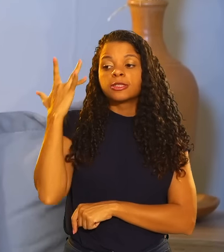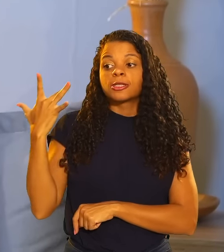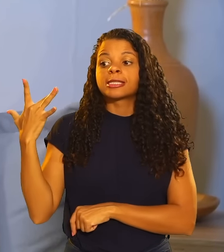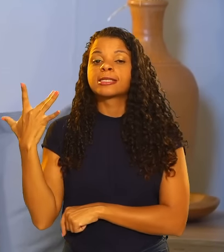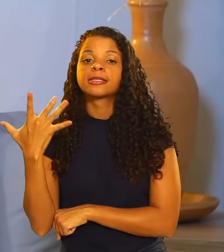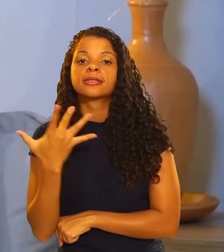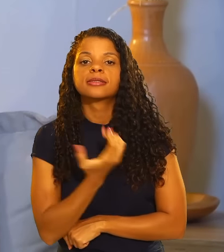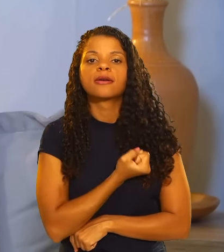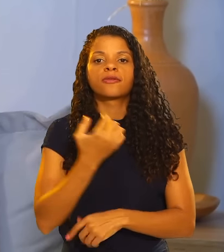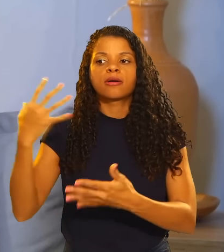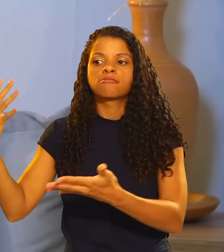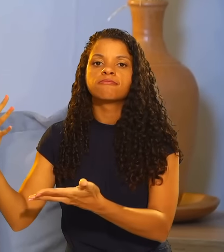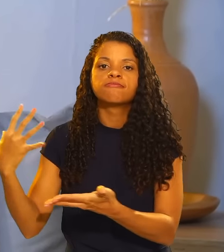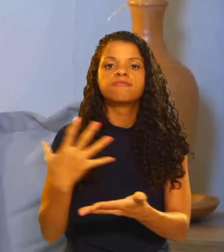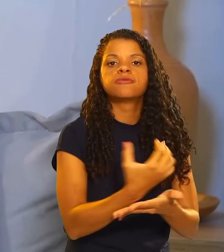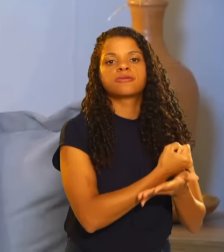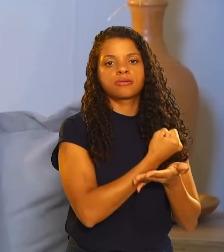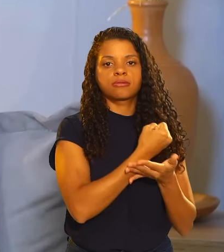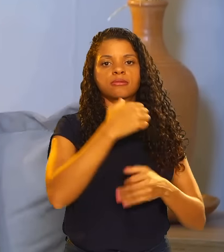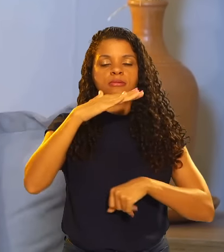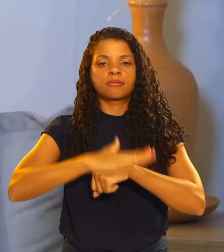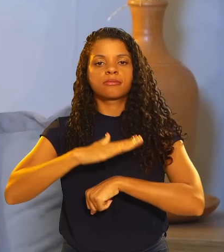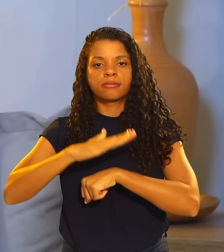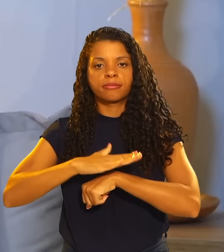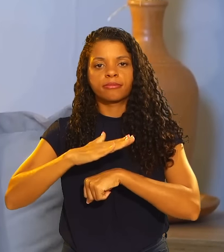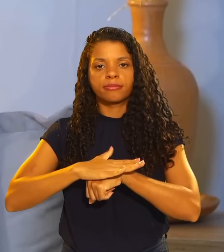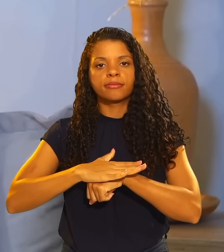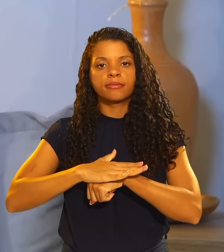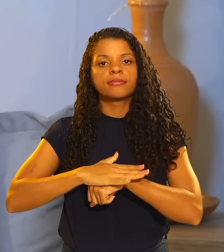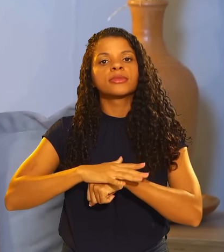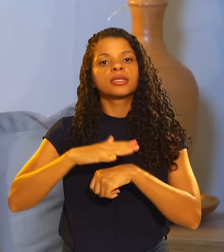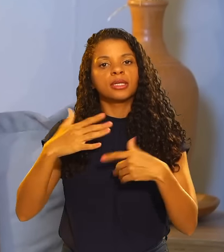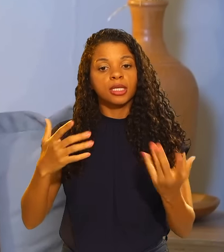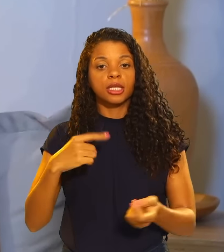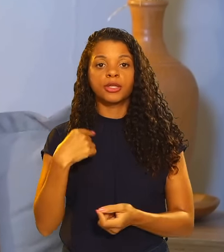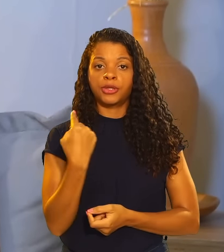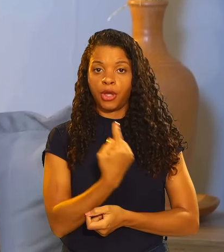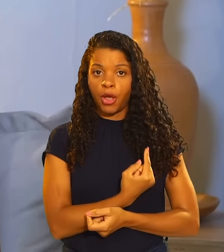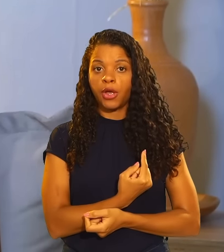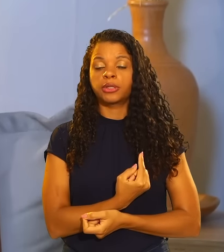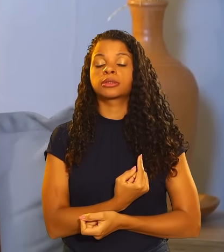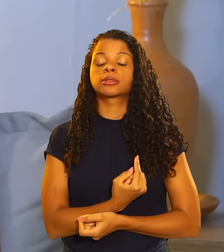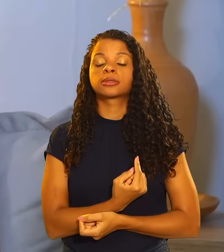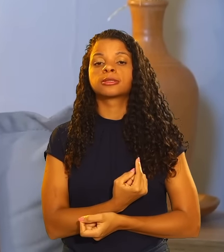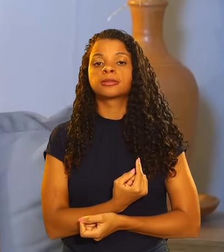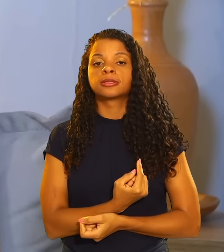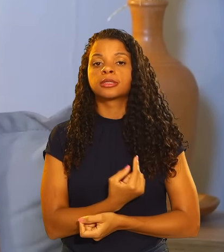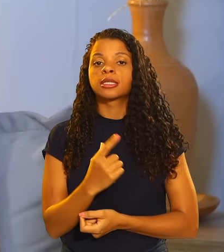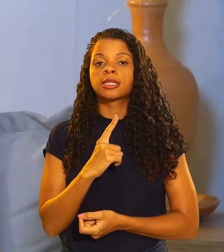fazer para salvá-las. E esse vínculo que nós estamos criando aqui de uma